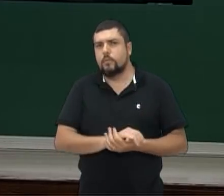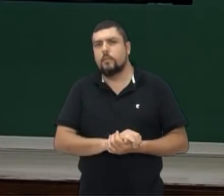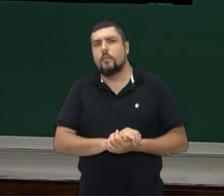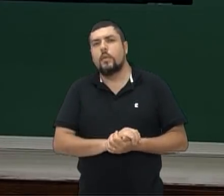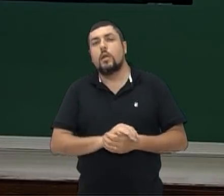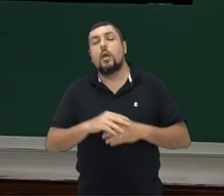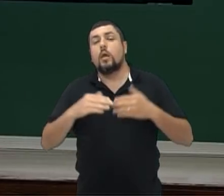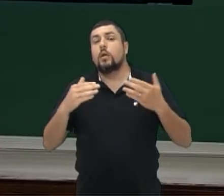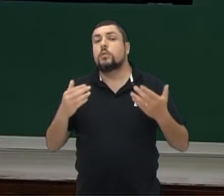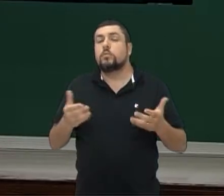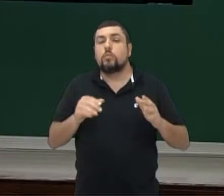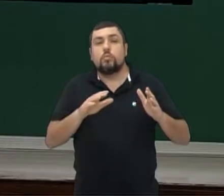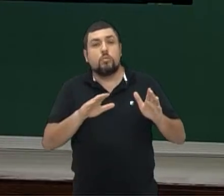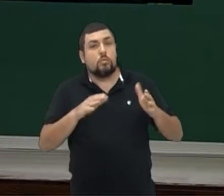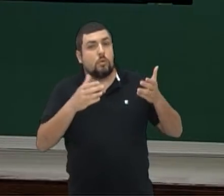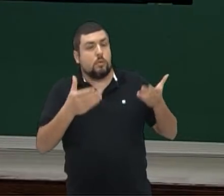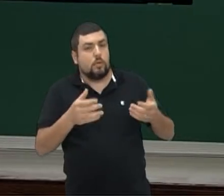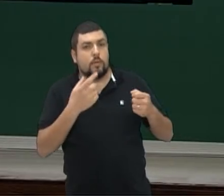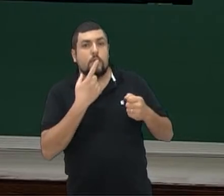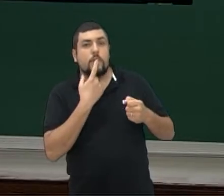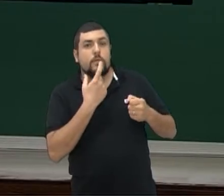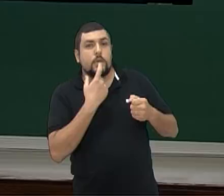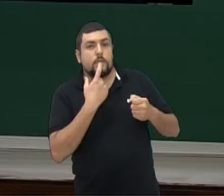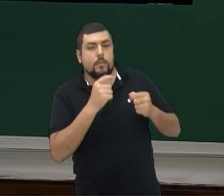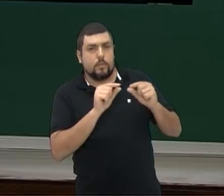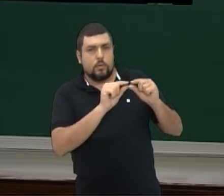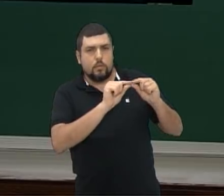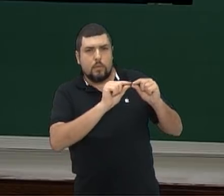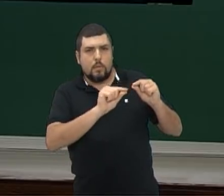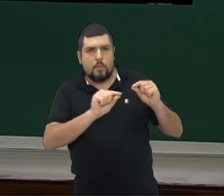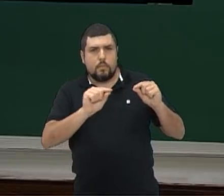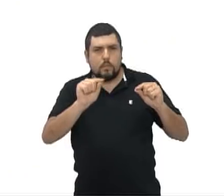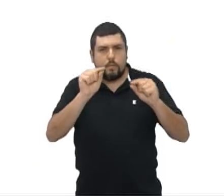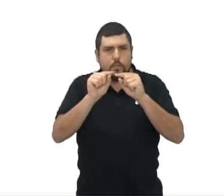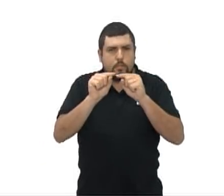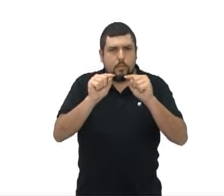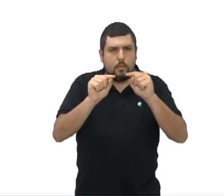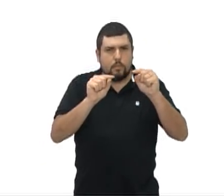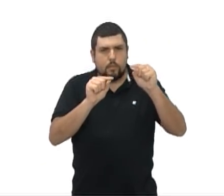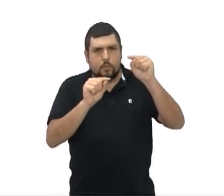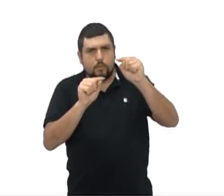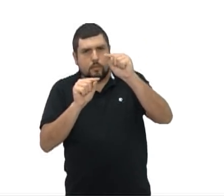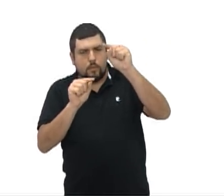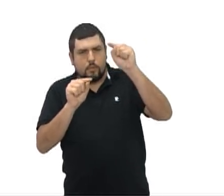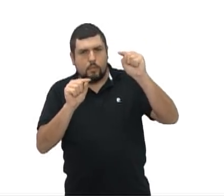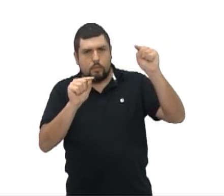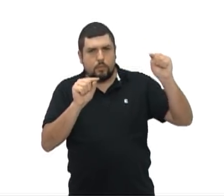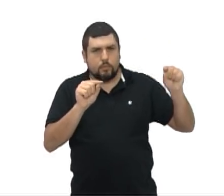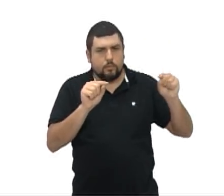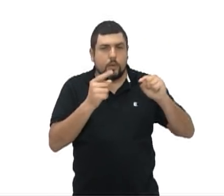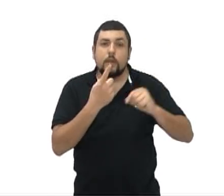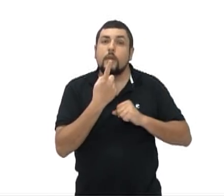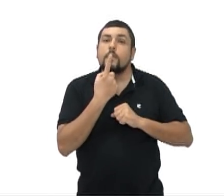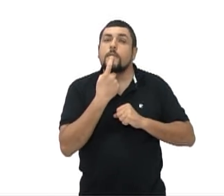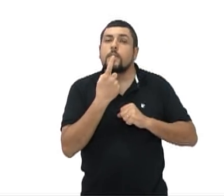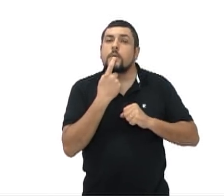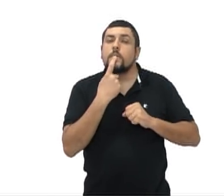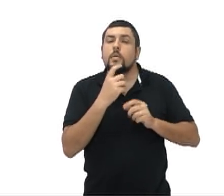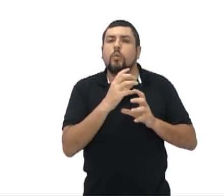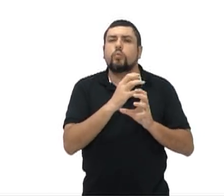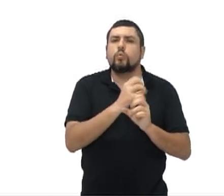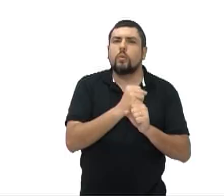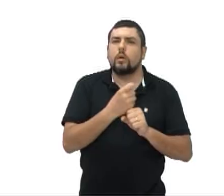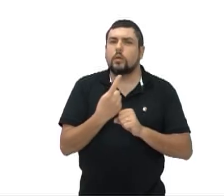Considerando o quadradinho vermelho como uma unidade de medida, a área da figura vermelha seria